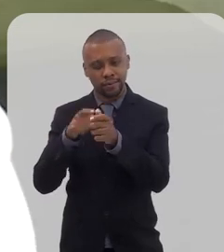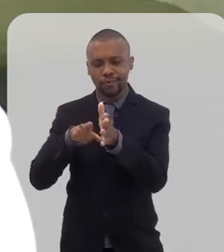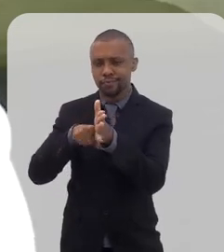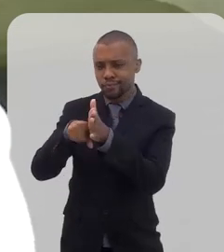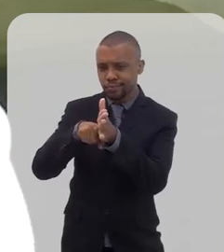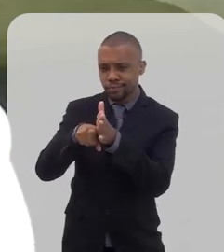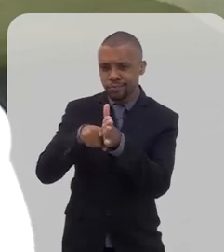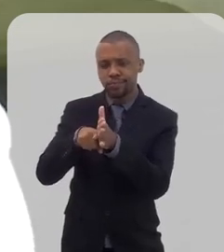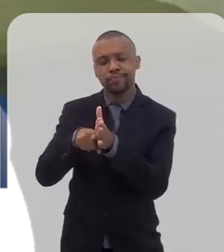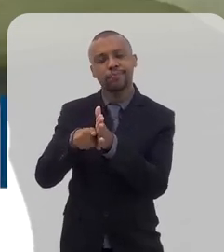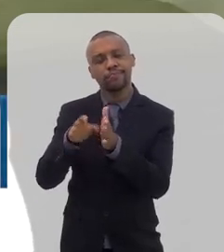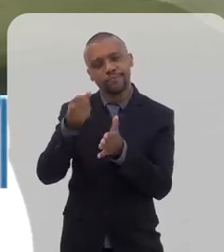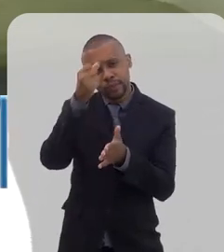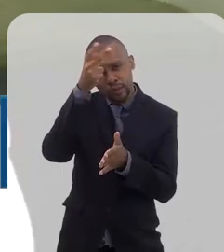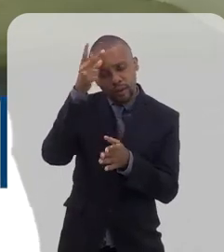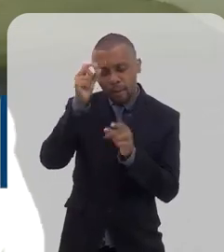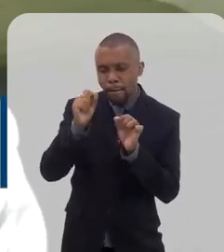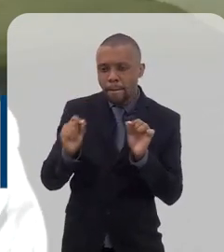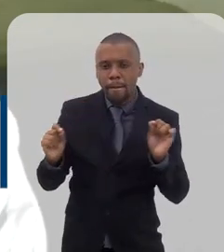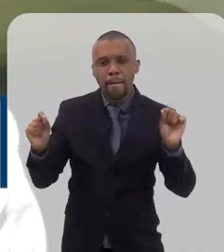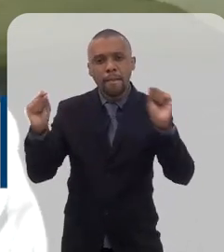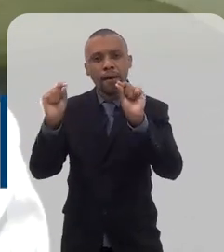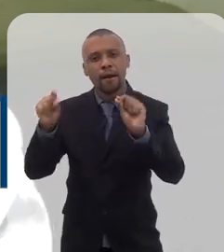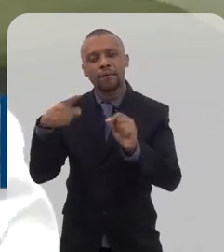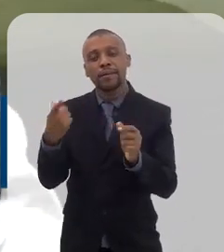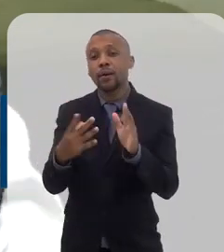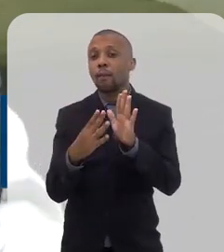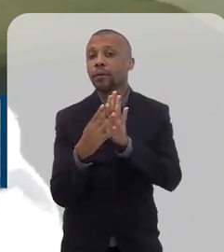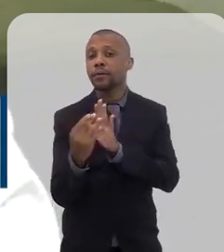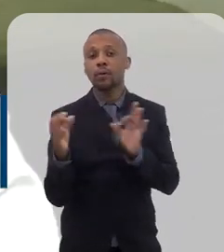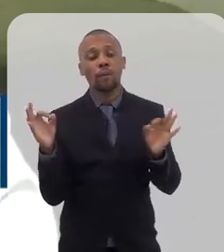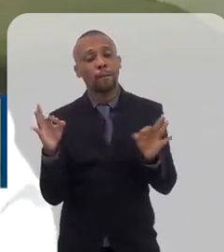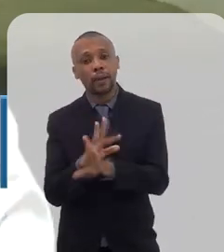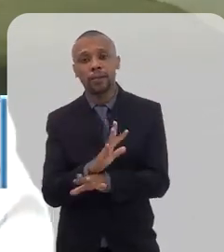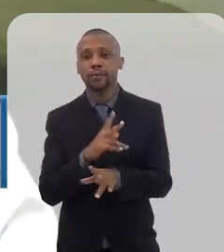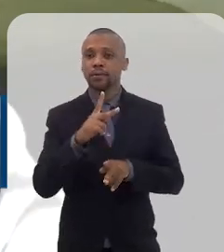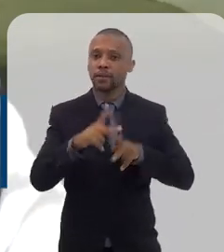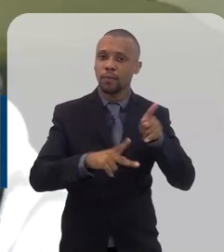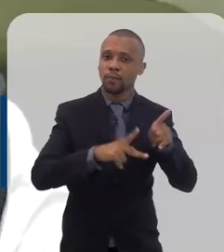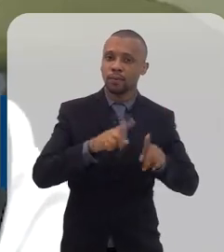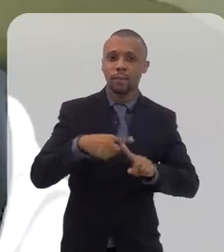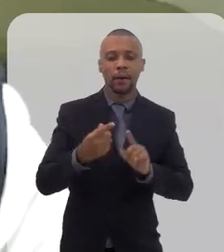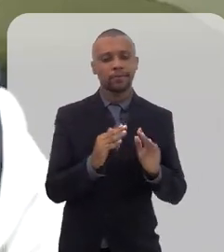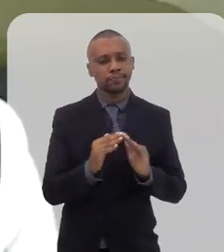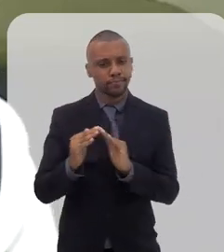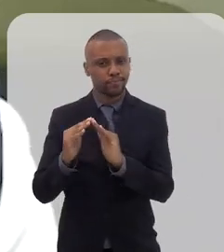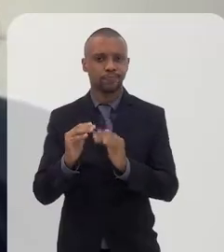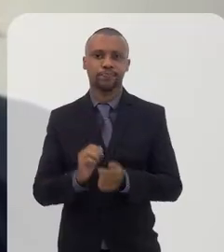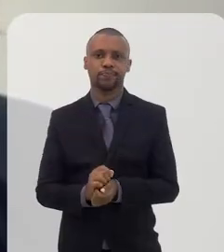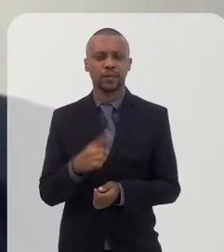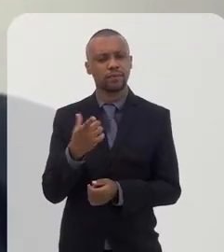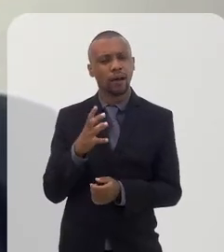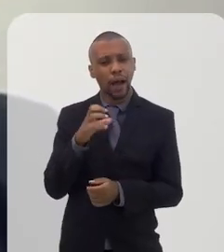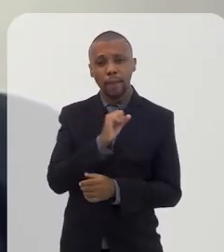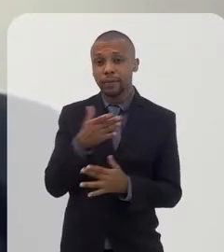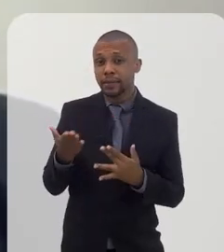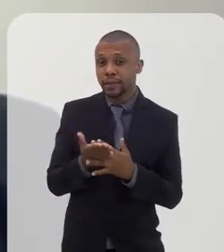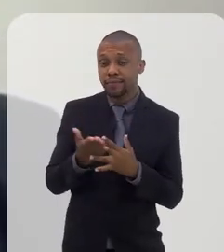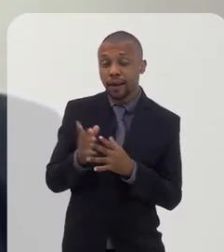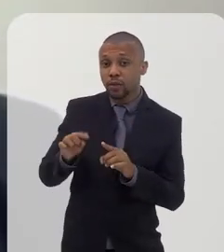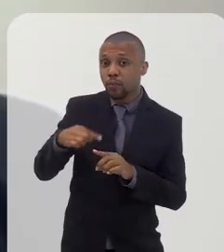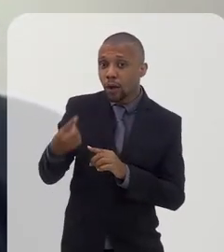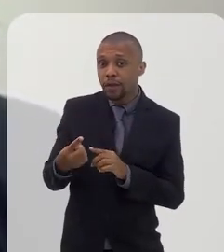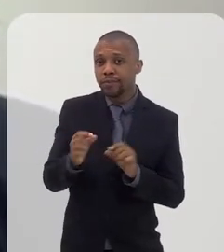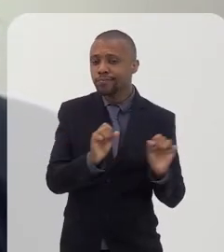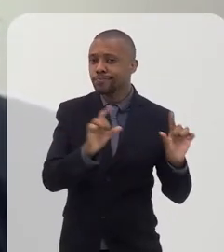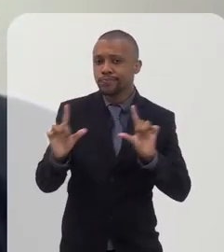sociodemográficas. Com isso, você tem um retrato completo, né? Tanto da população quanto da sua vizinhança. A gente vai fazer um rápido intervalo e no próximo bloco